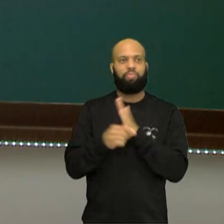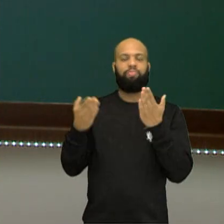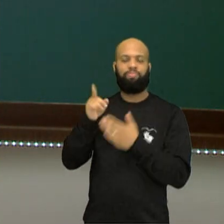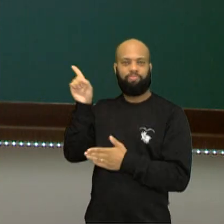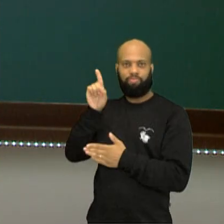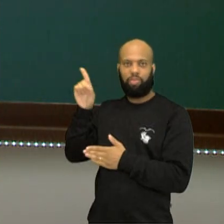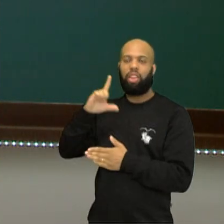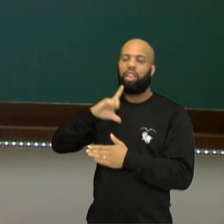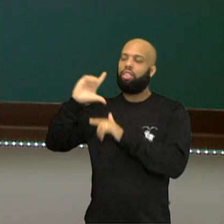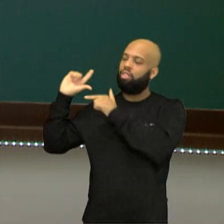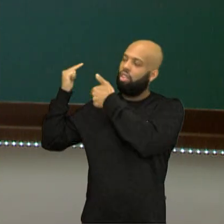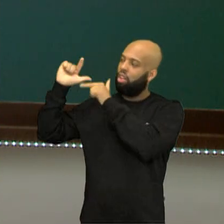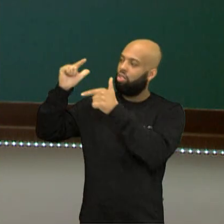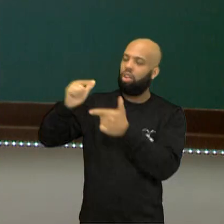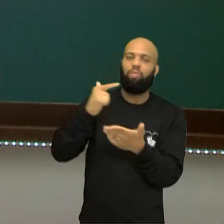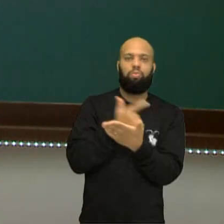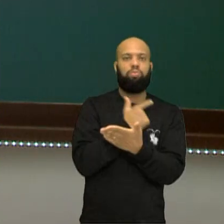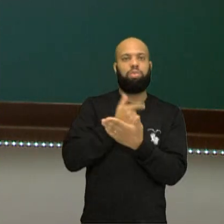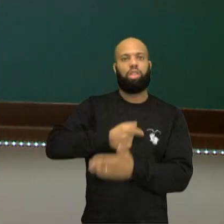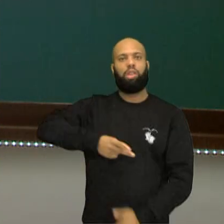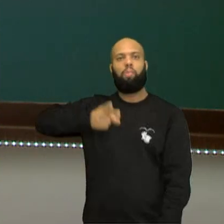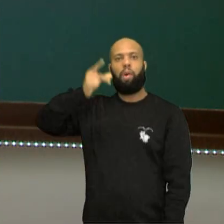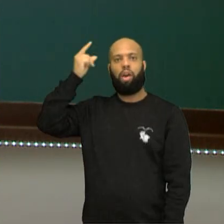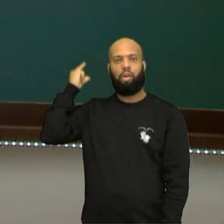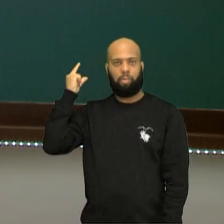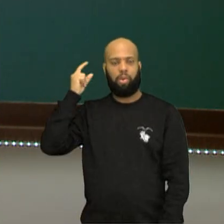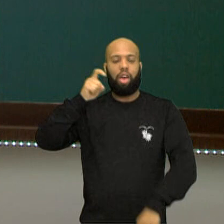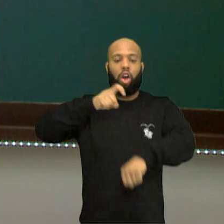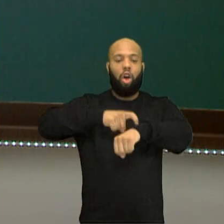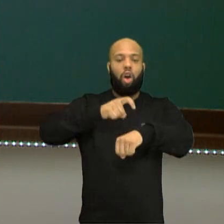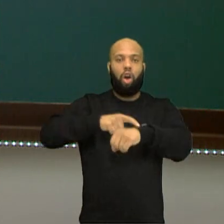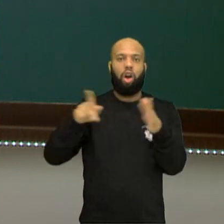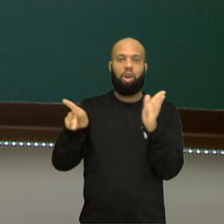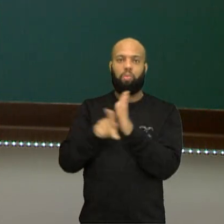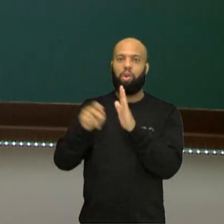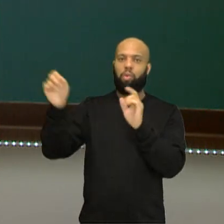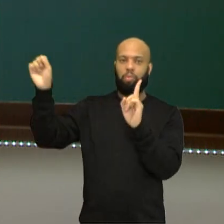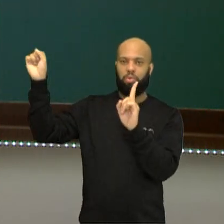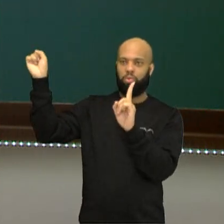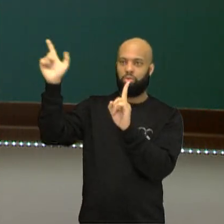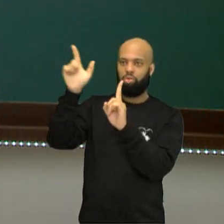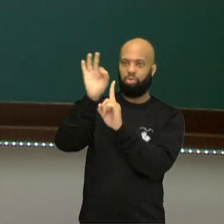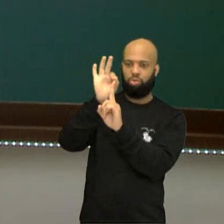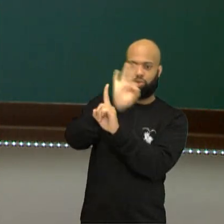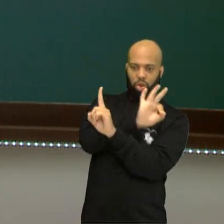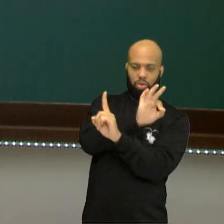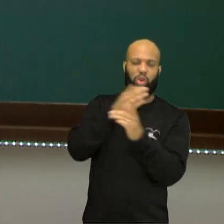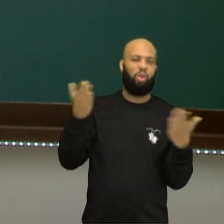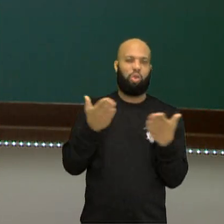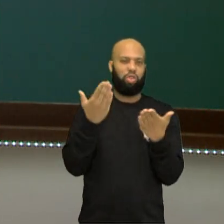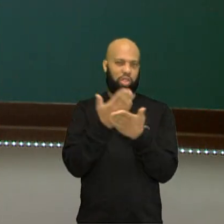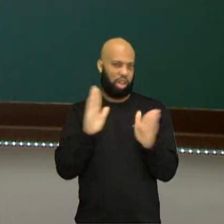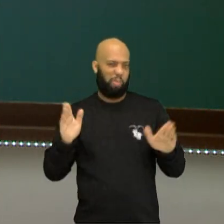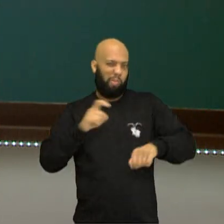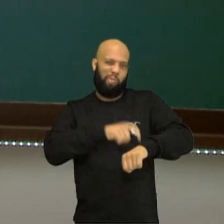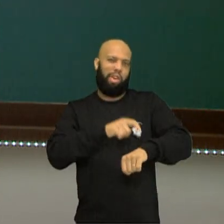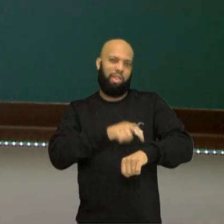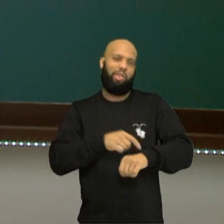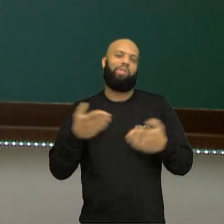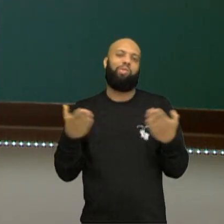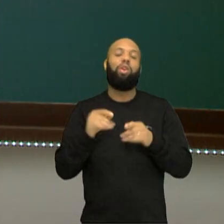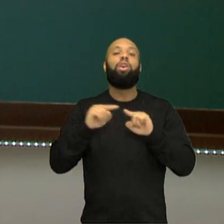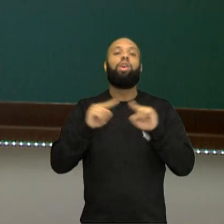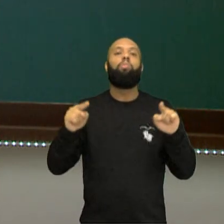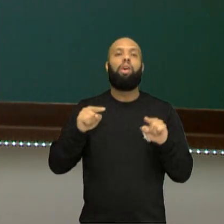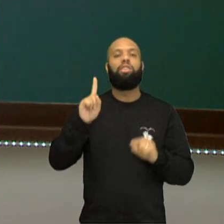né? Nos livros mais antigos, a questão do cálculo da hora pela sombra. Nós já não temos mais isso hoje, eu trouxe como uma curiosidade para